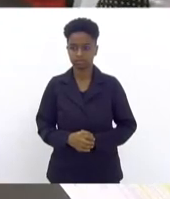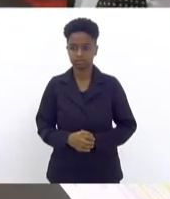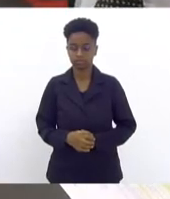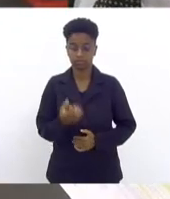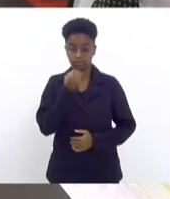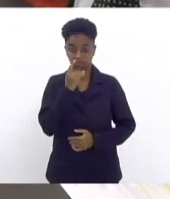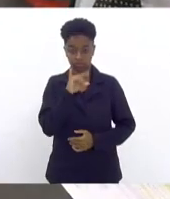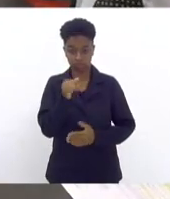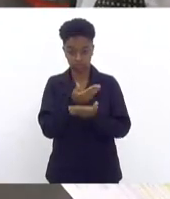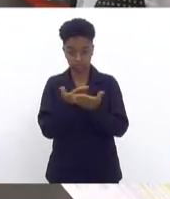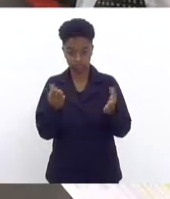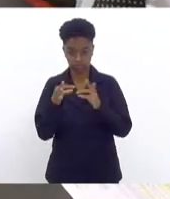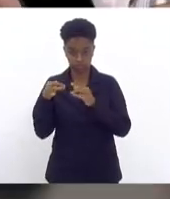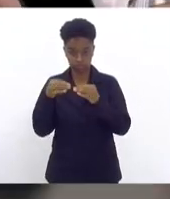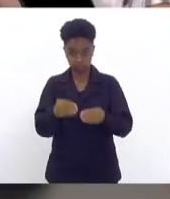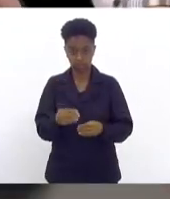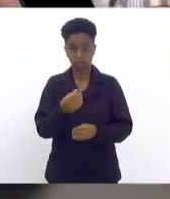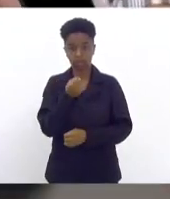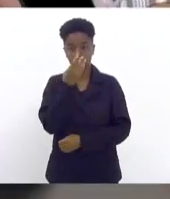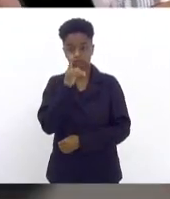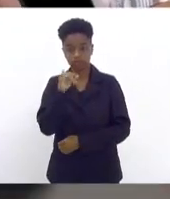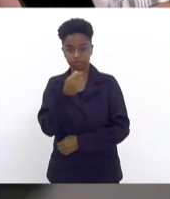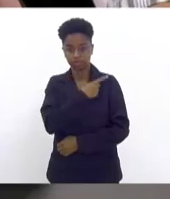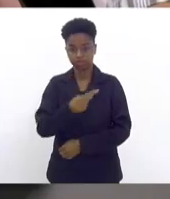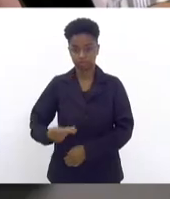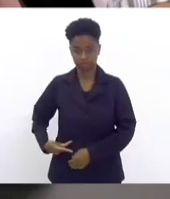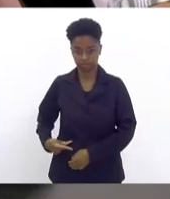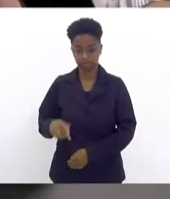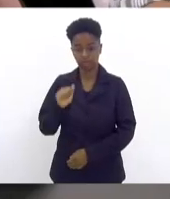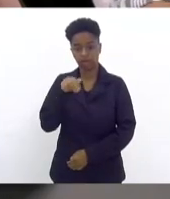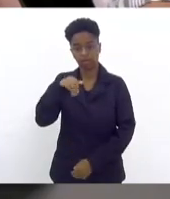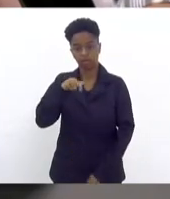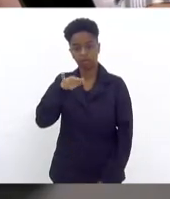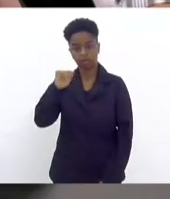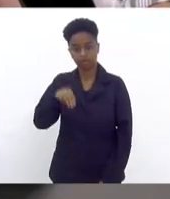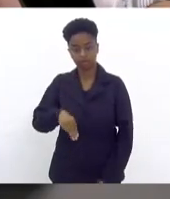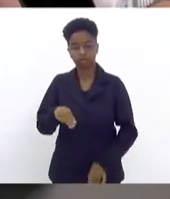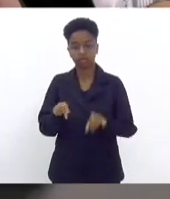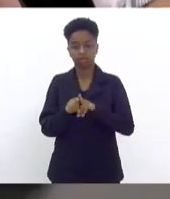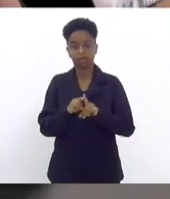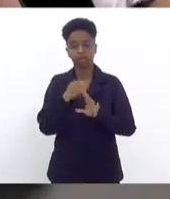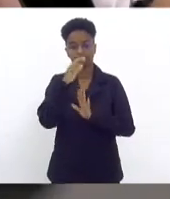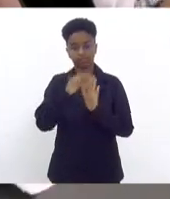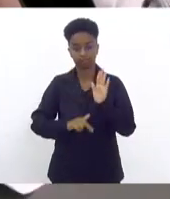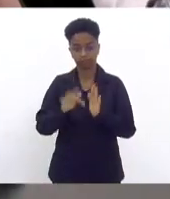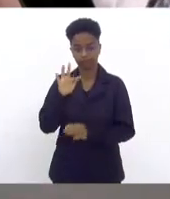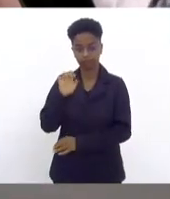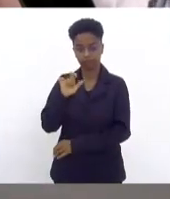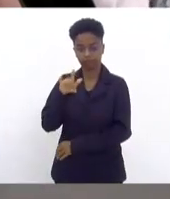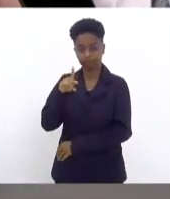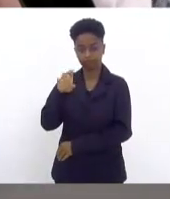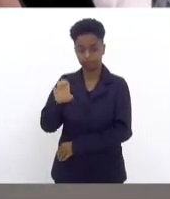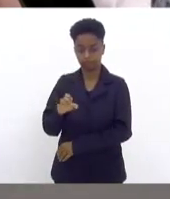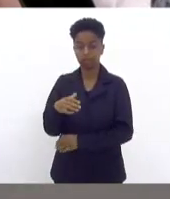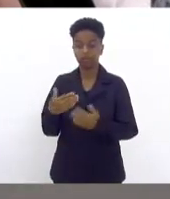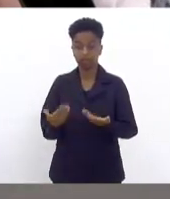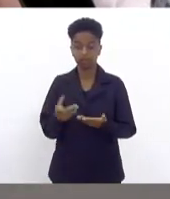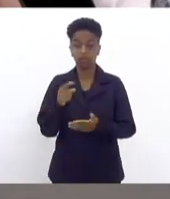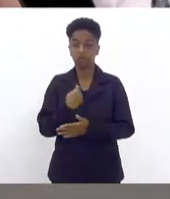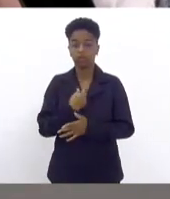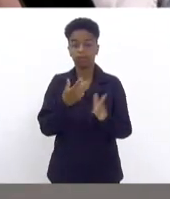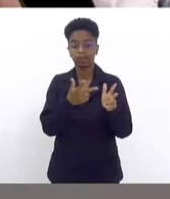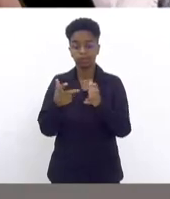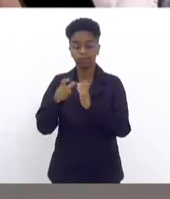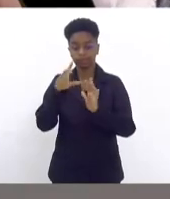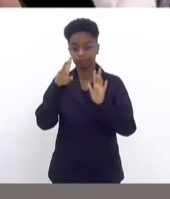Bom dia a todas, todos. Bom dia, presidente Amorim. Bom dia, relator Filipinho. Olha, a observação que nós tínhamos sobre